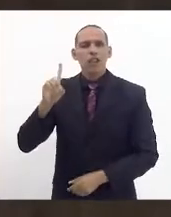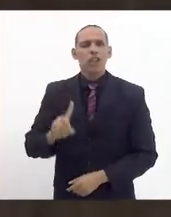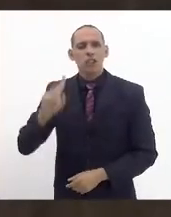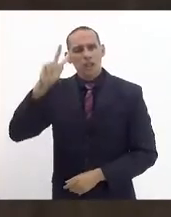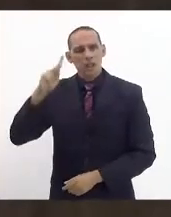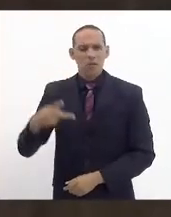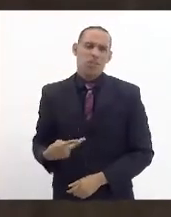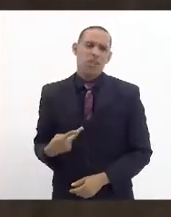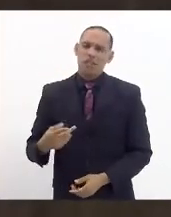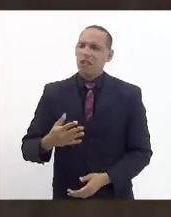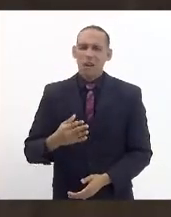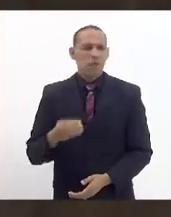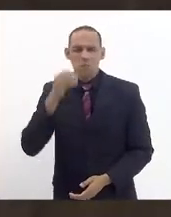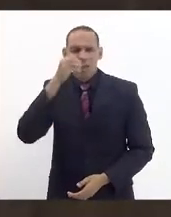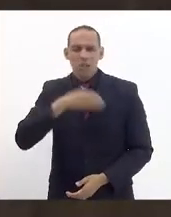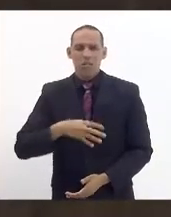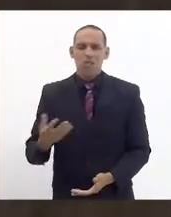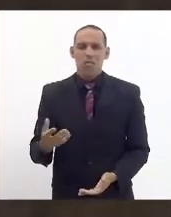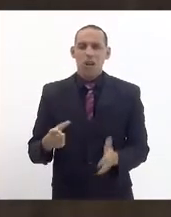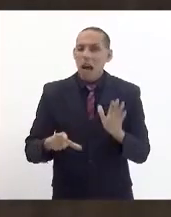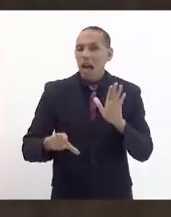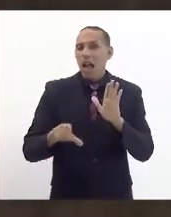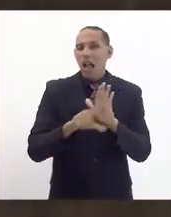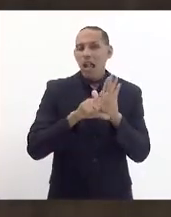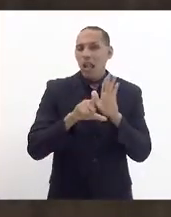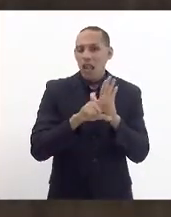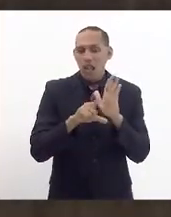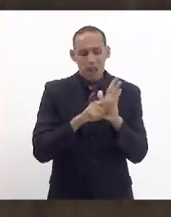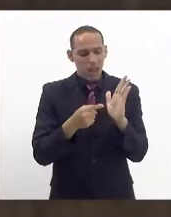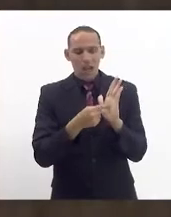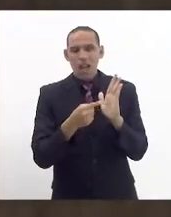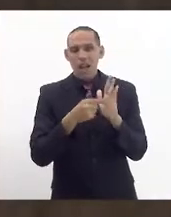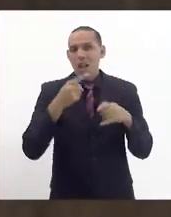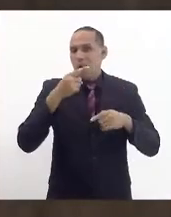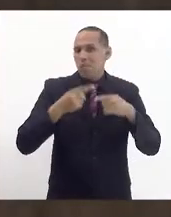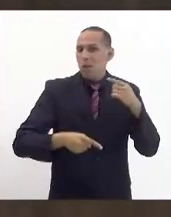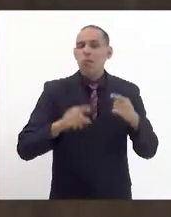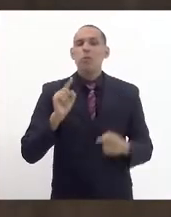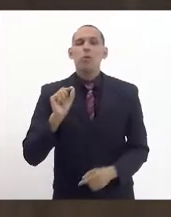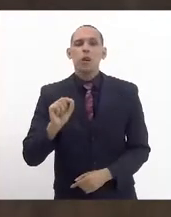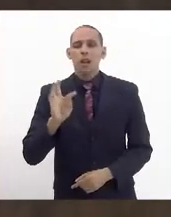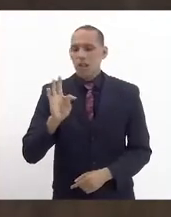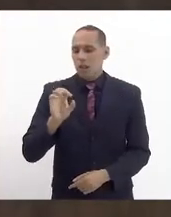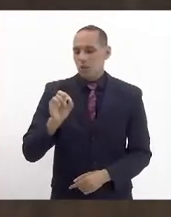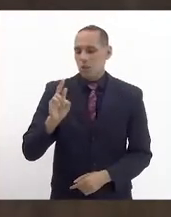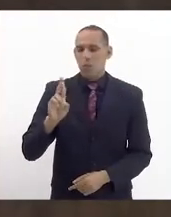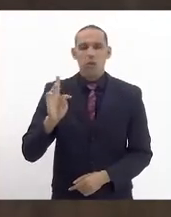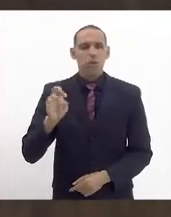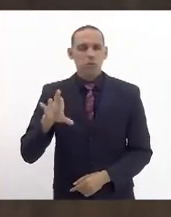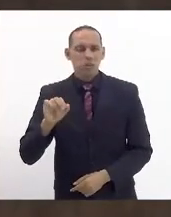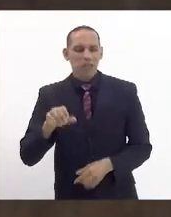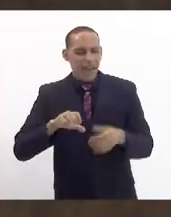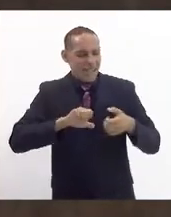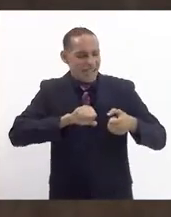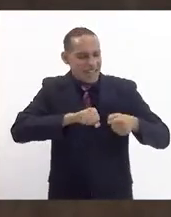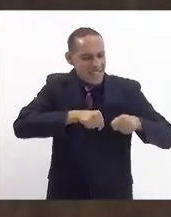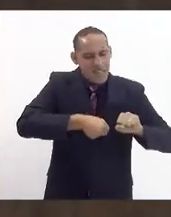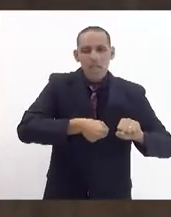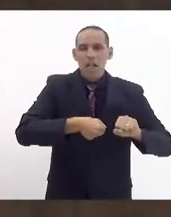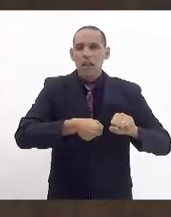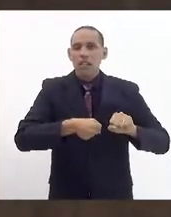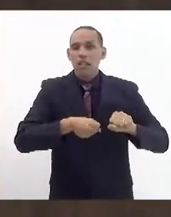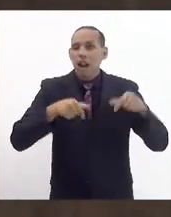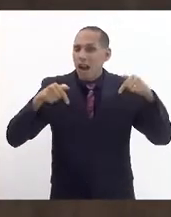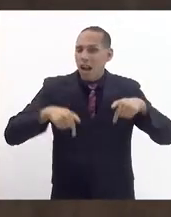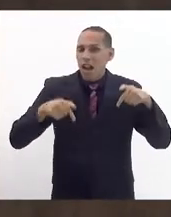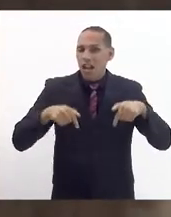nosso país tem legislação que proíbe a tortura. O nosso estado já foi uma referência negativa do uso